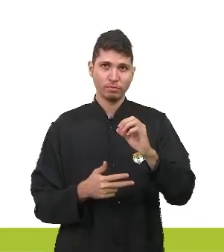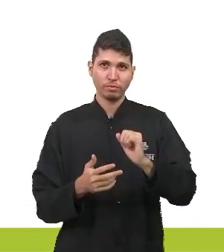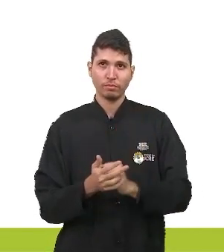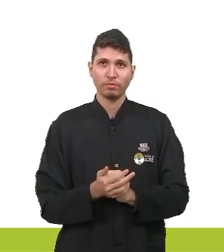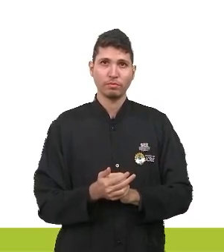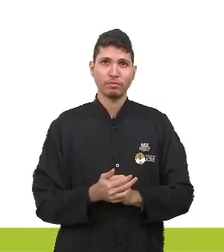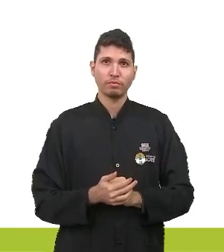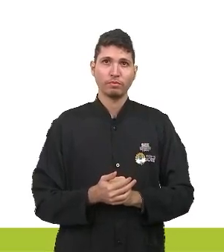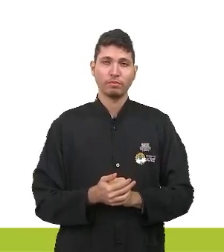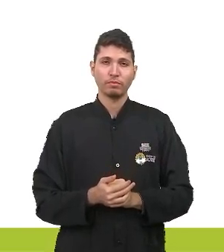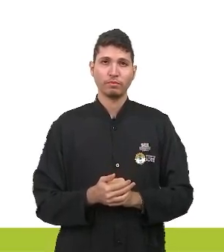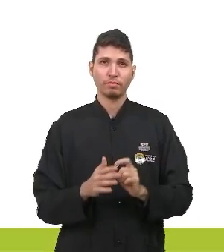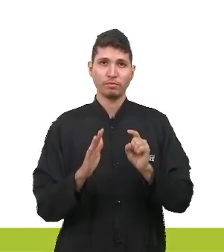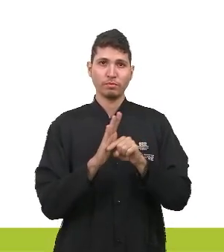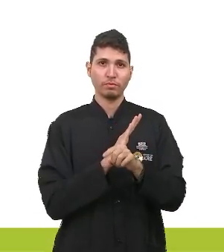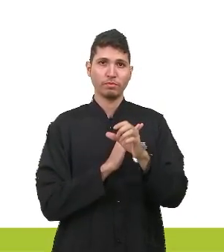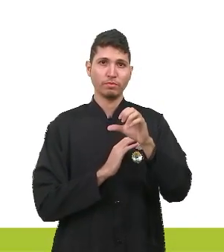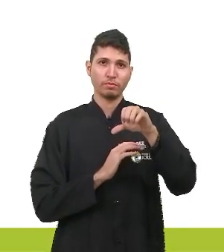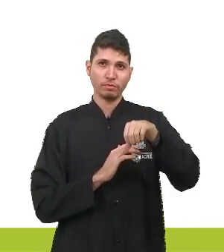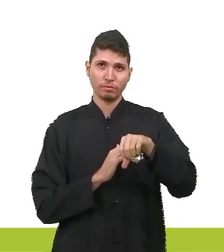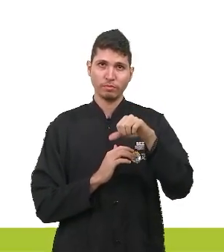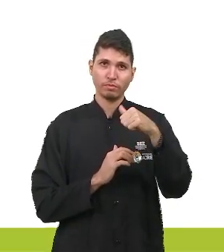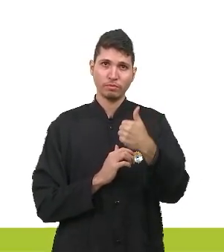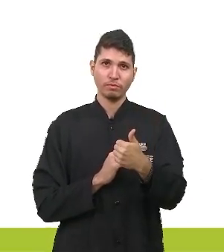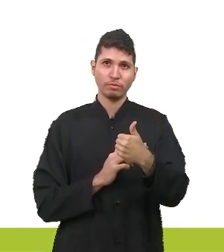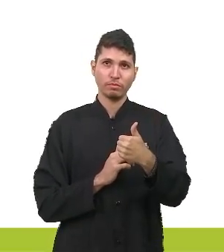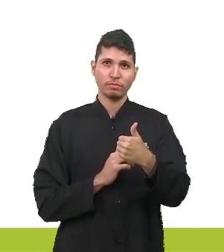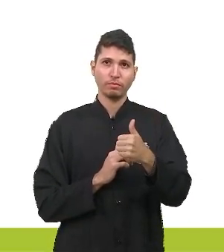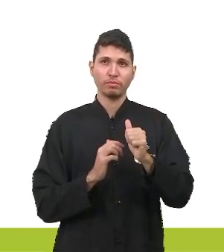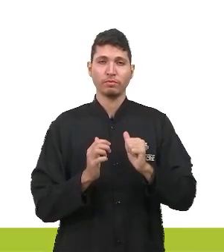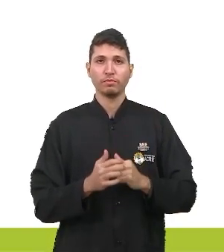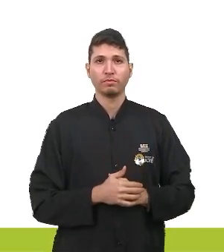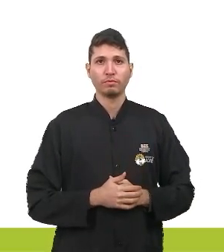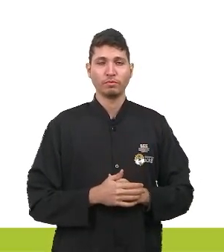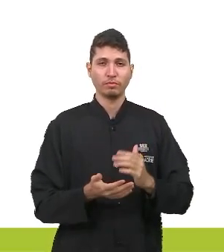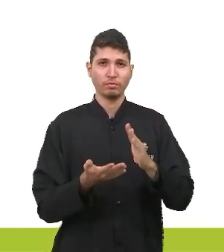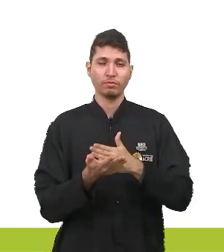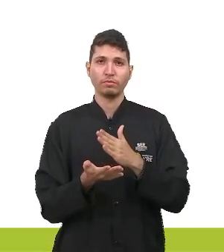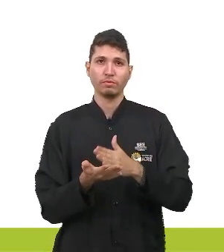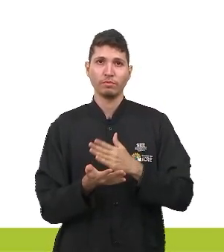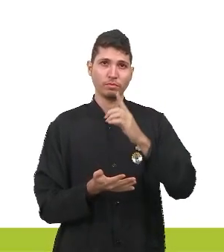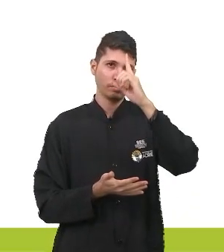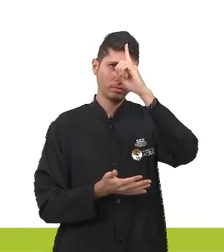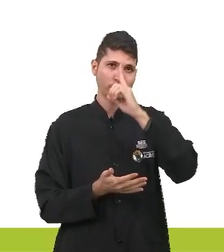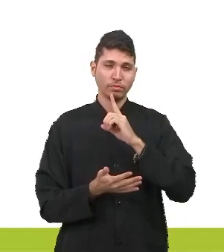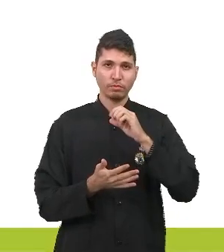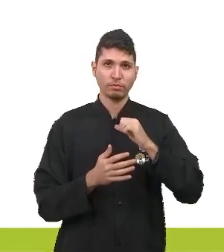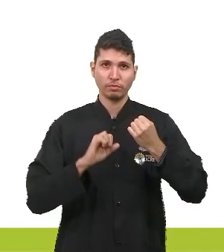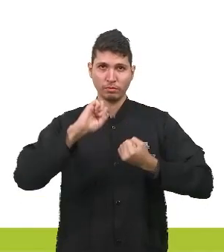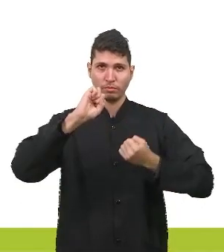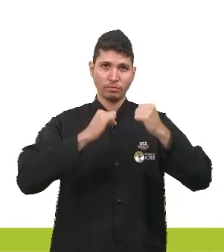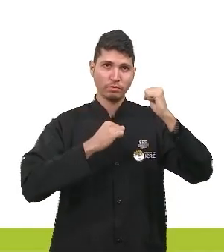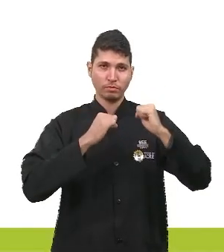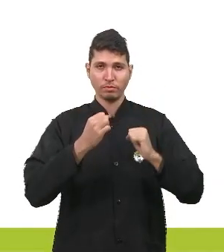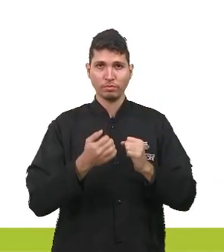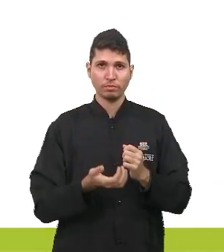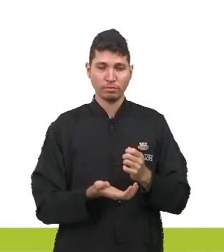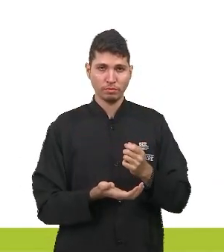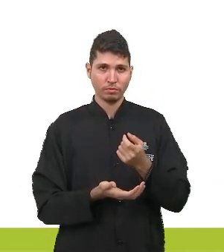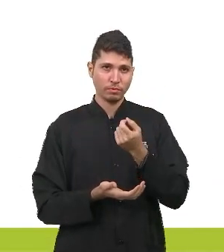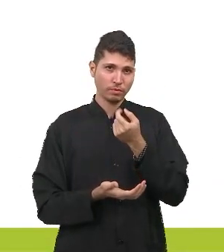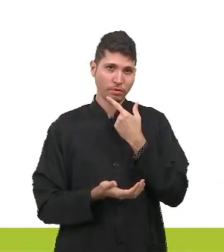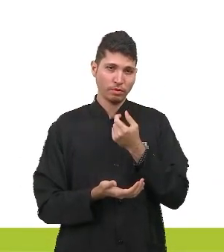91, diz assim, ó, lembre que nós estamos falando sempre do caderno amarelo, tá? Na indústria farmacêutica, estamos